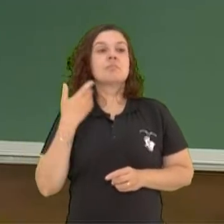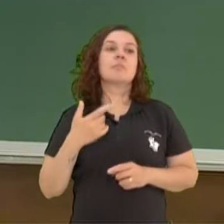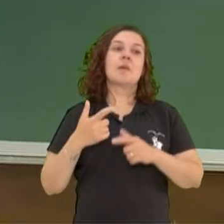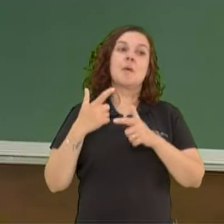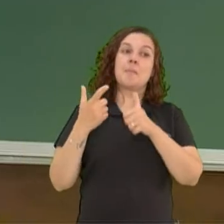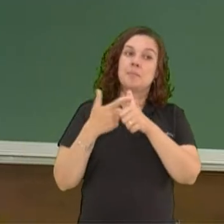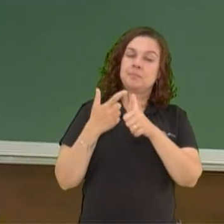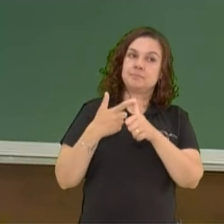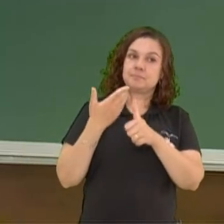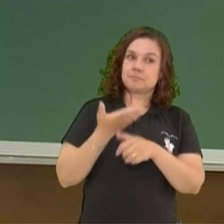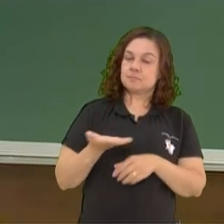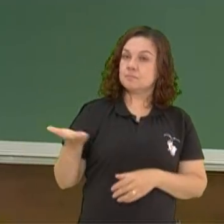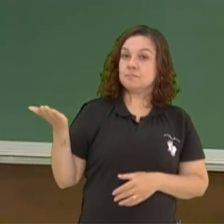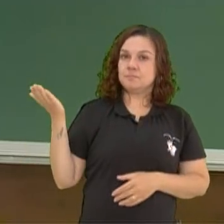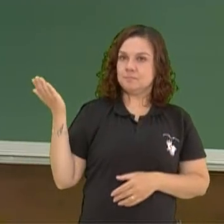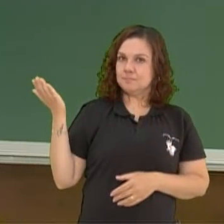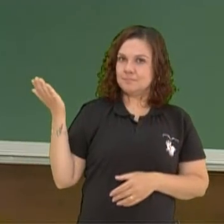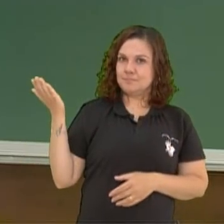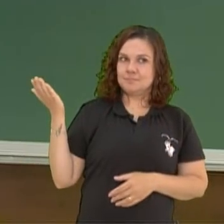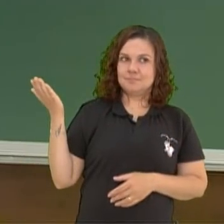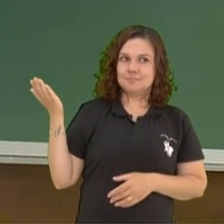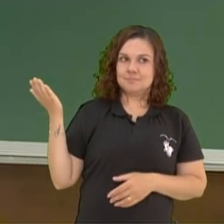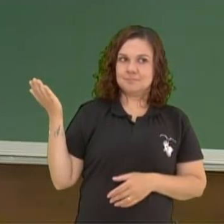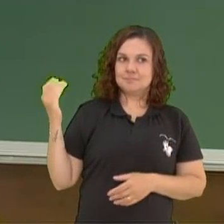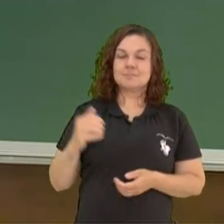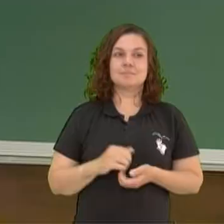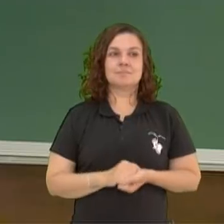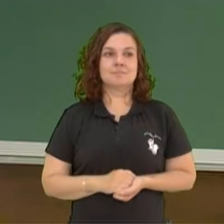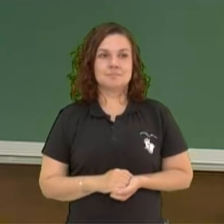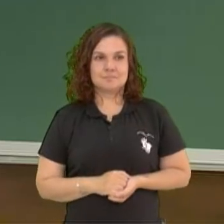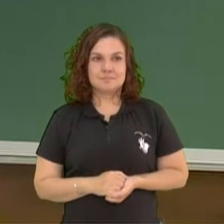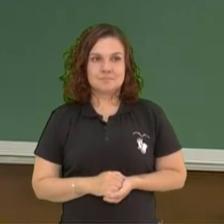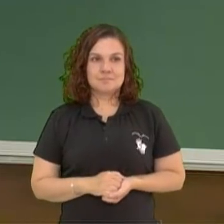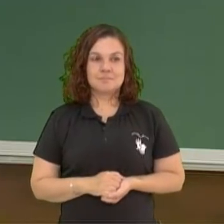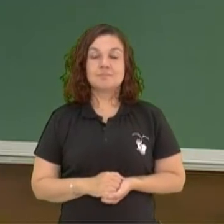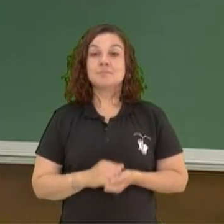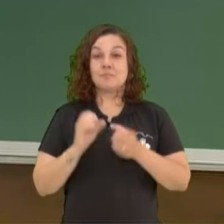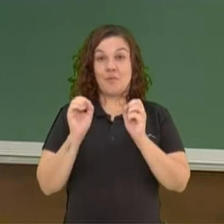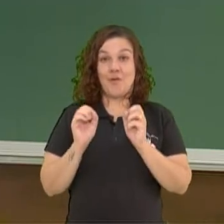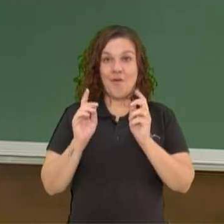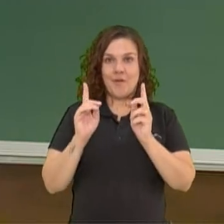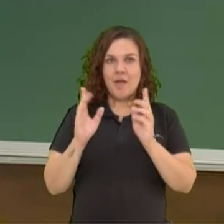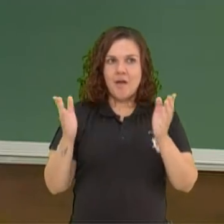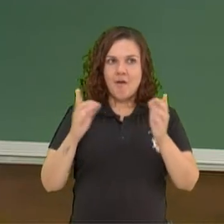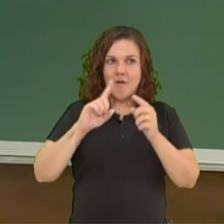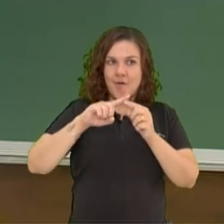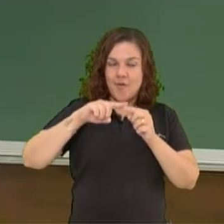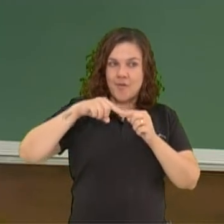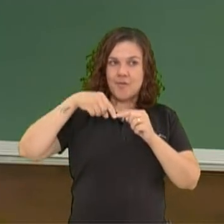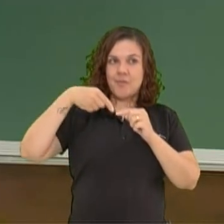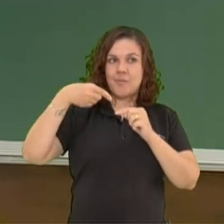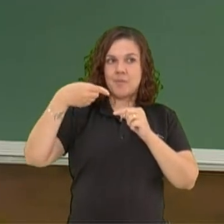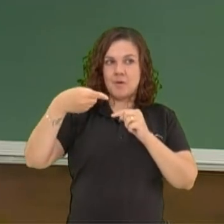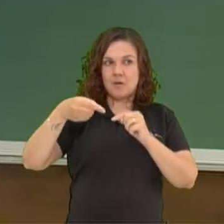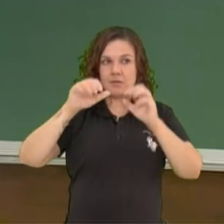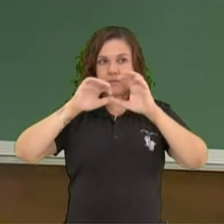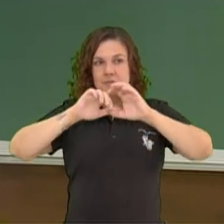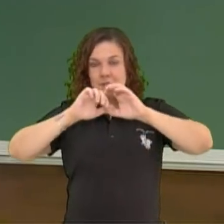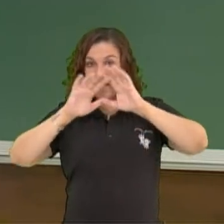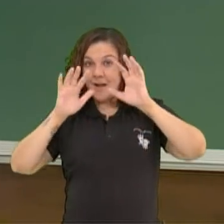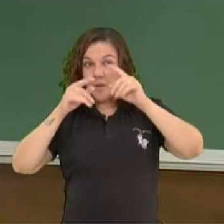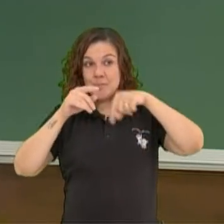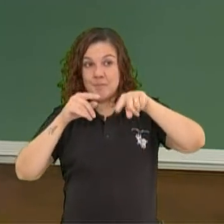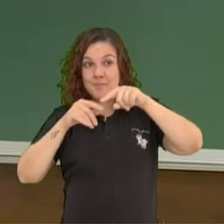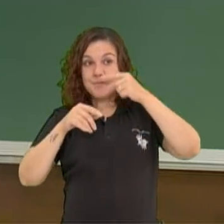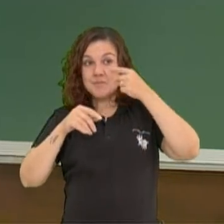essa continha aqui, de 0,4 vezes 0,4, que dá lá o 0,16. Aí depois a professora deixou bem registradinho aqui